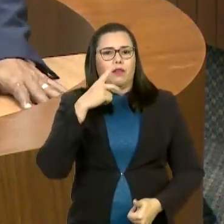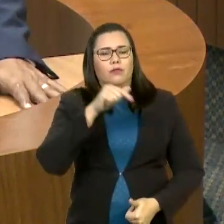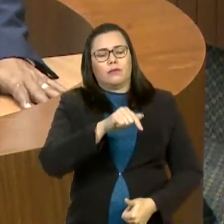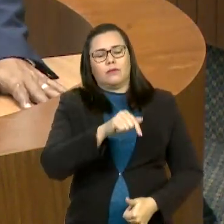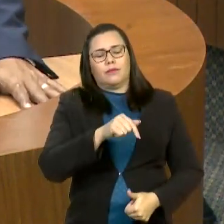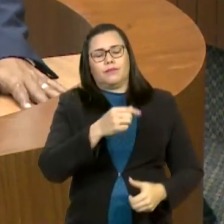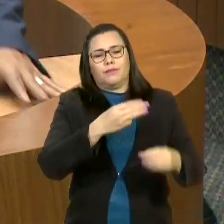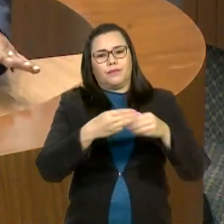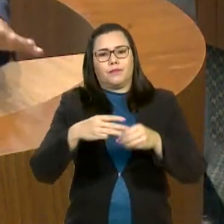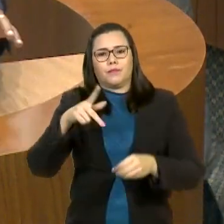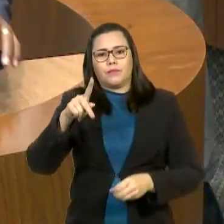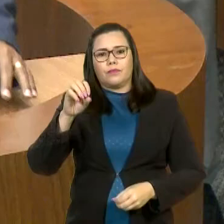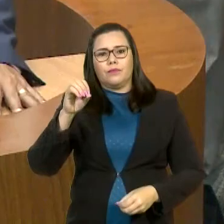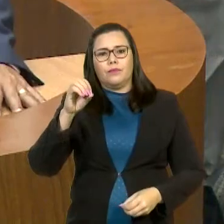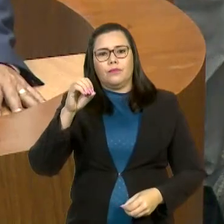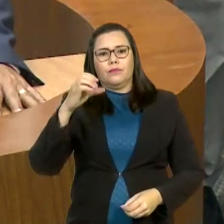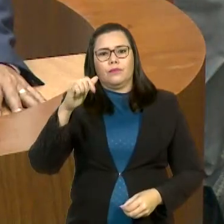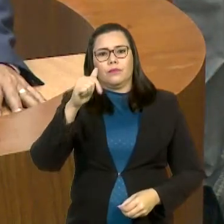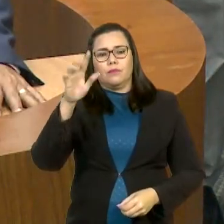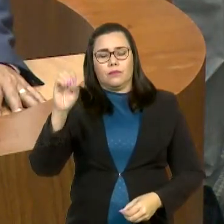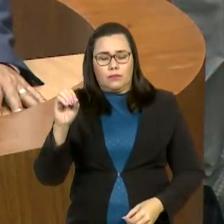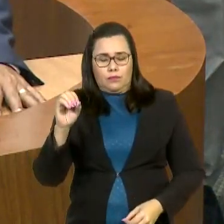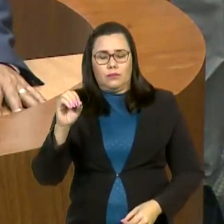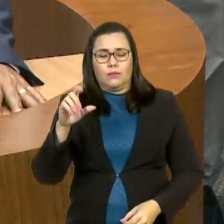Eu também comecei como vendedor de picolé.